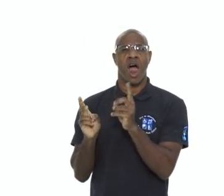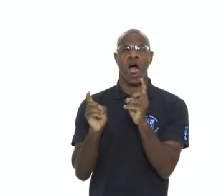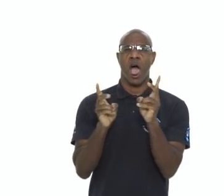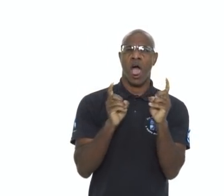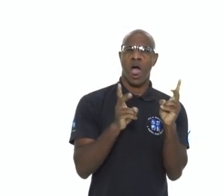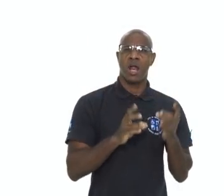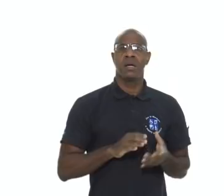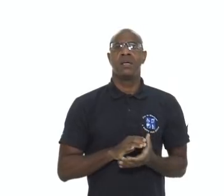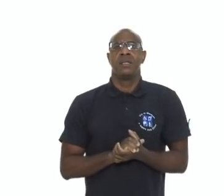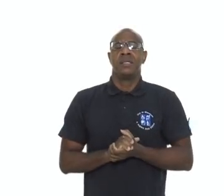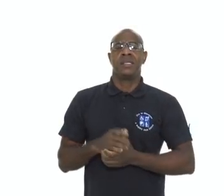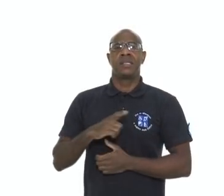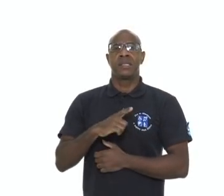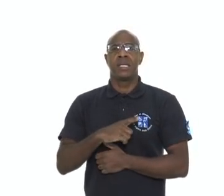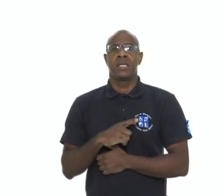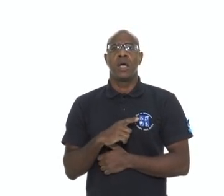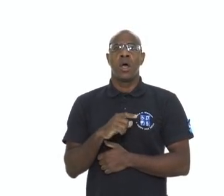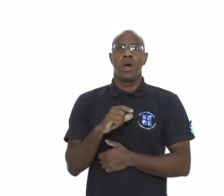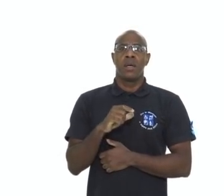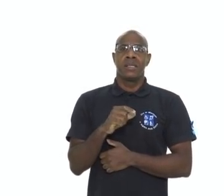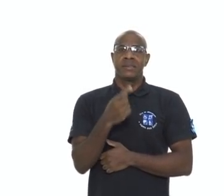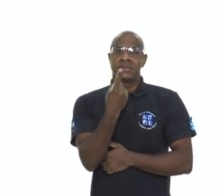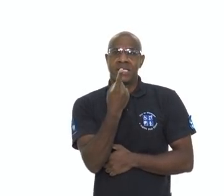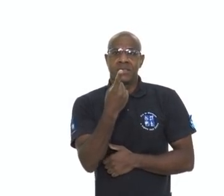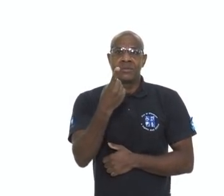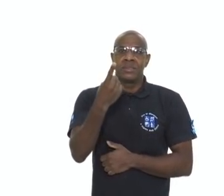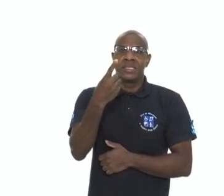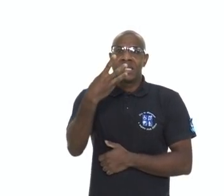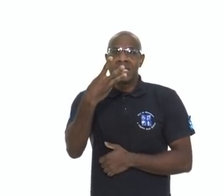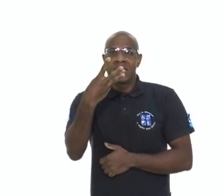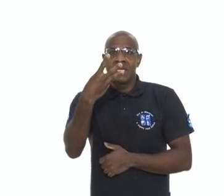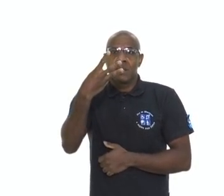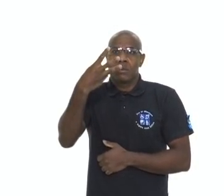Possui cerca de 134 milhões de